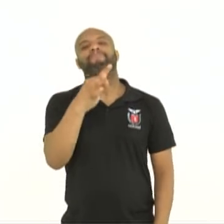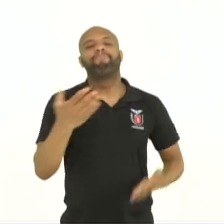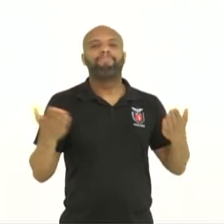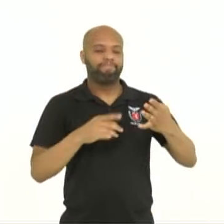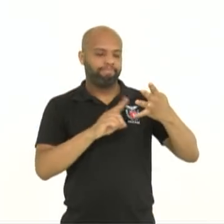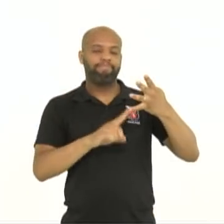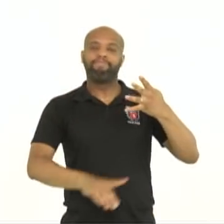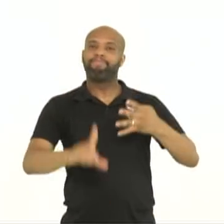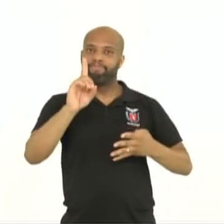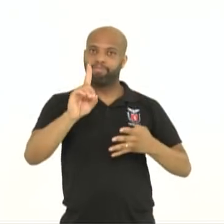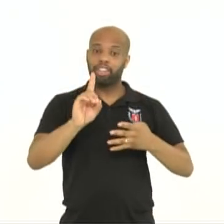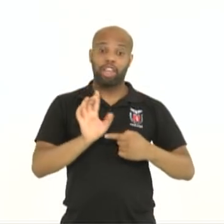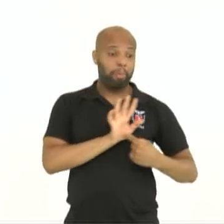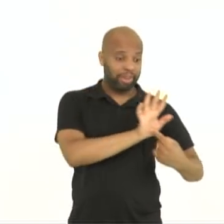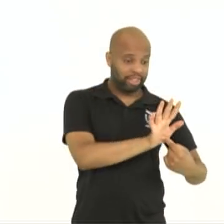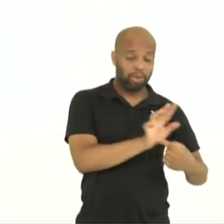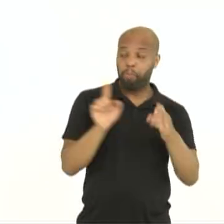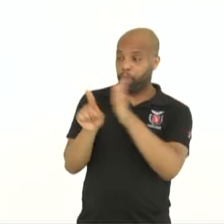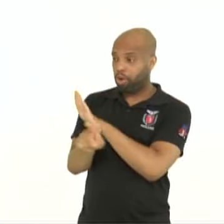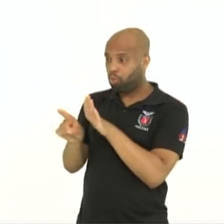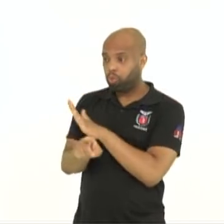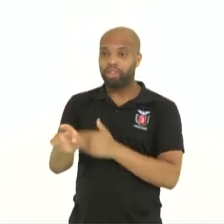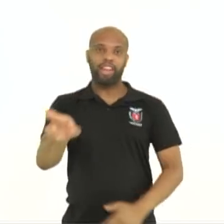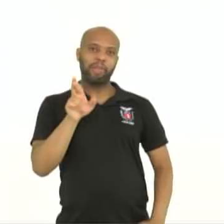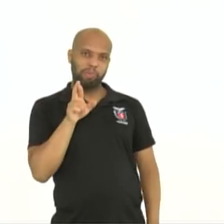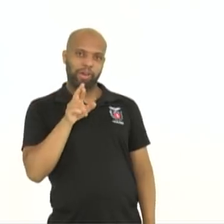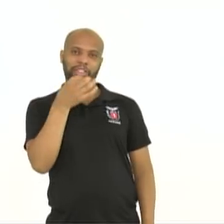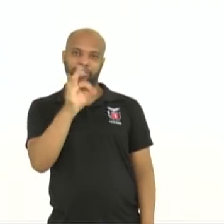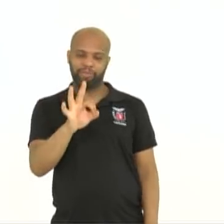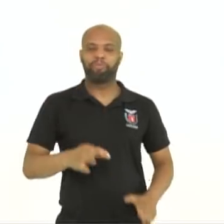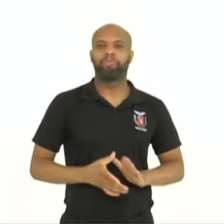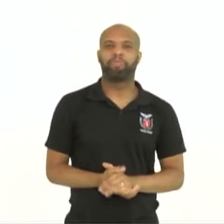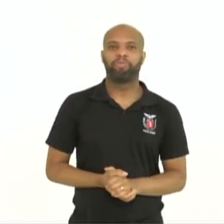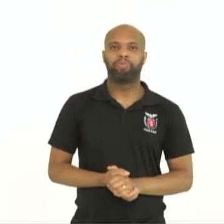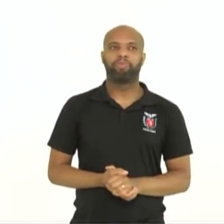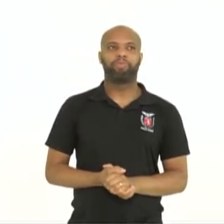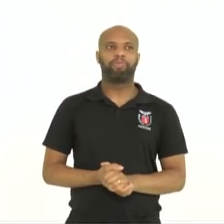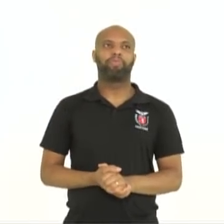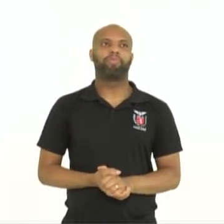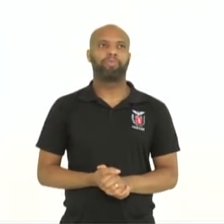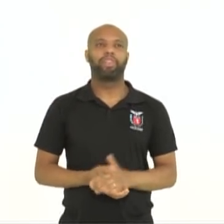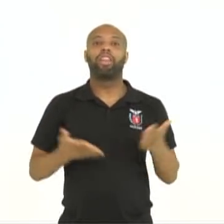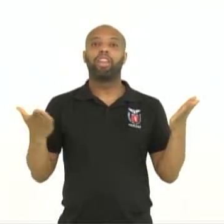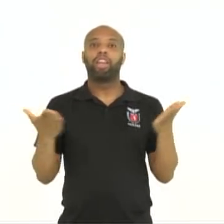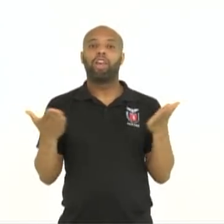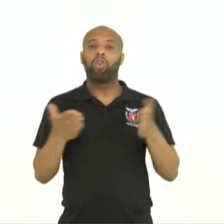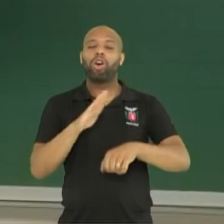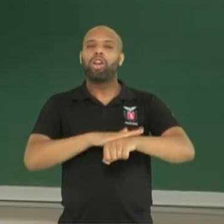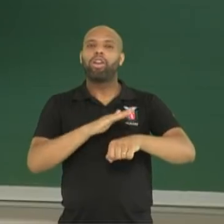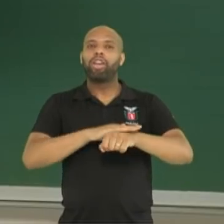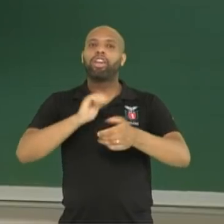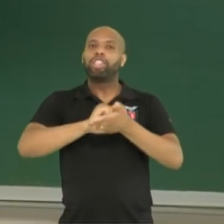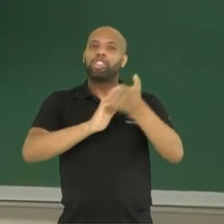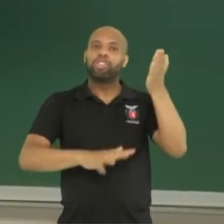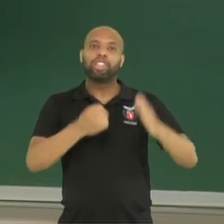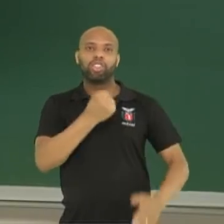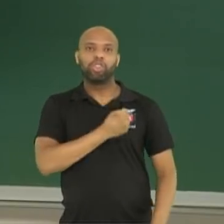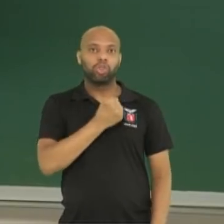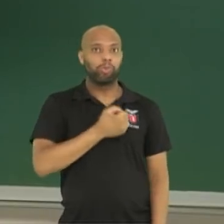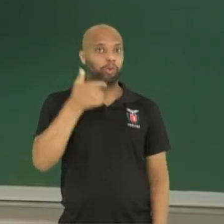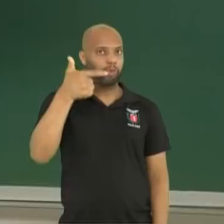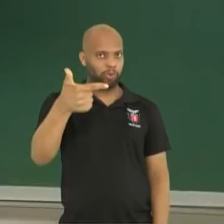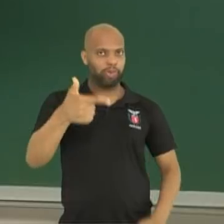conferindo, apresentação, perguntas e respostas. Isso mesmo, tá bom? Agora chegamos à nossa segunda